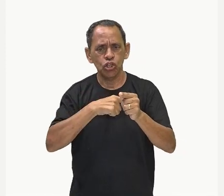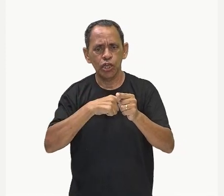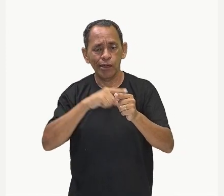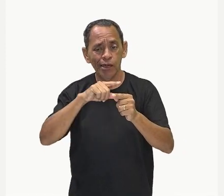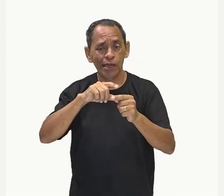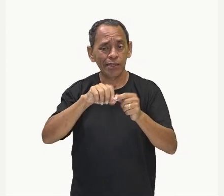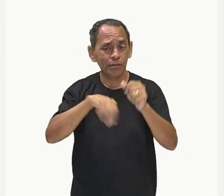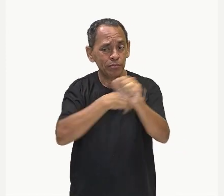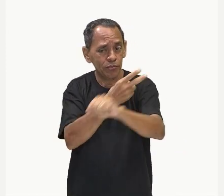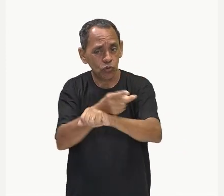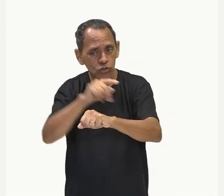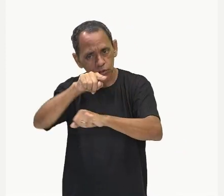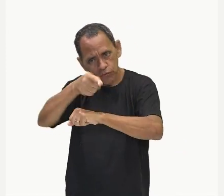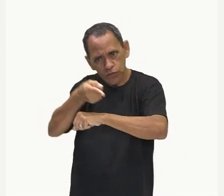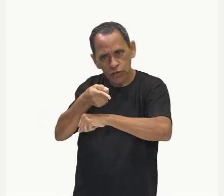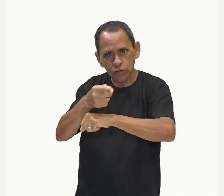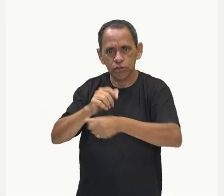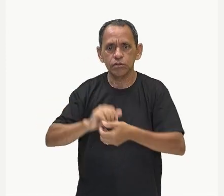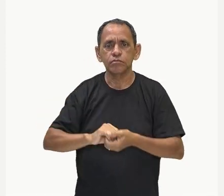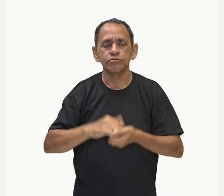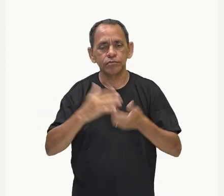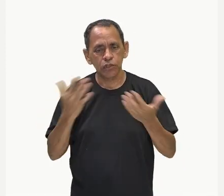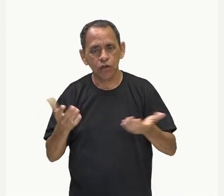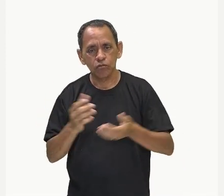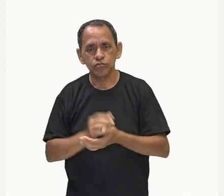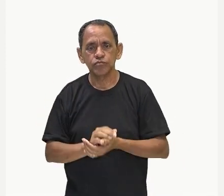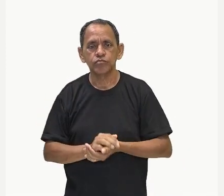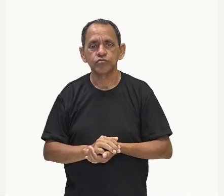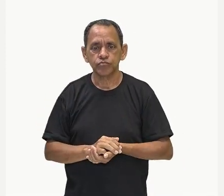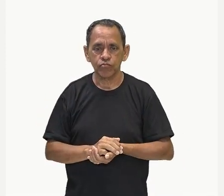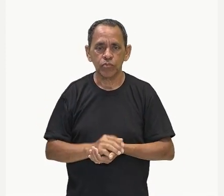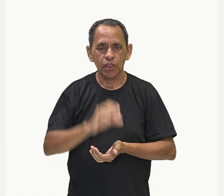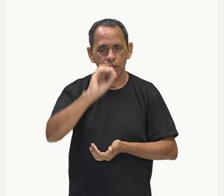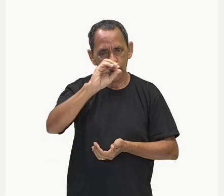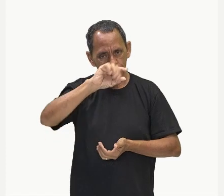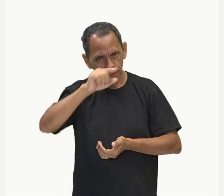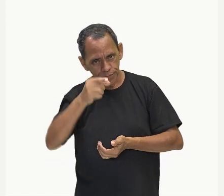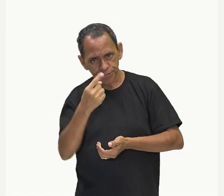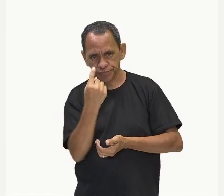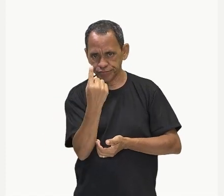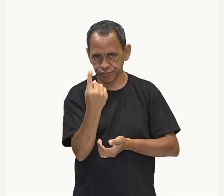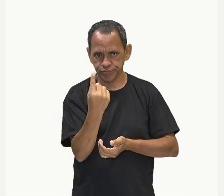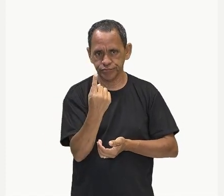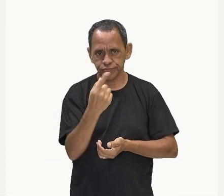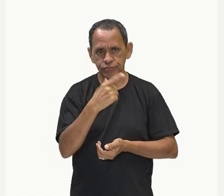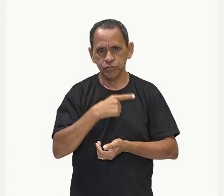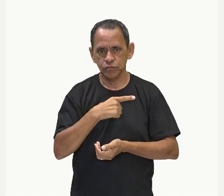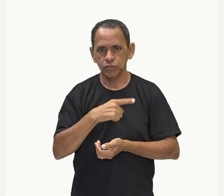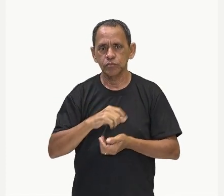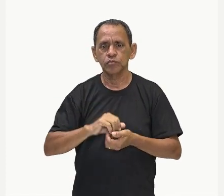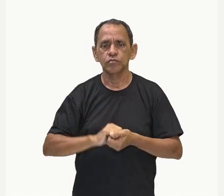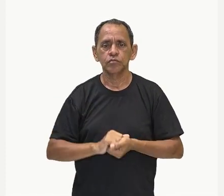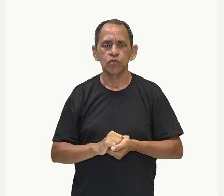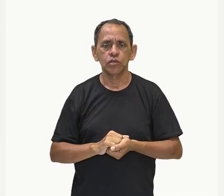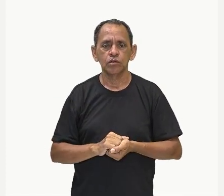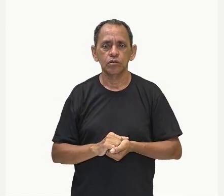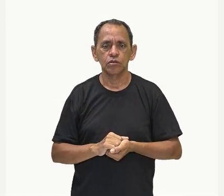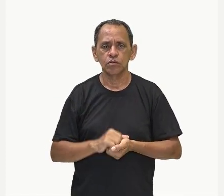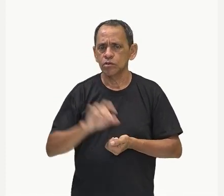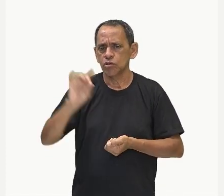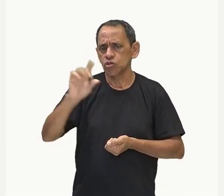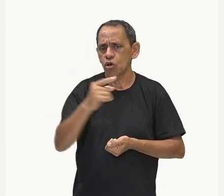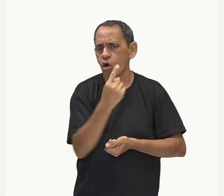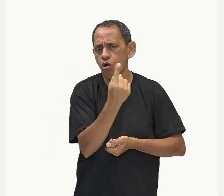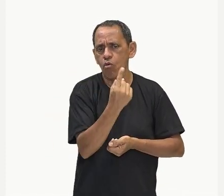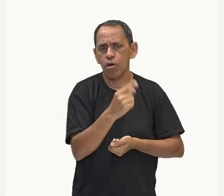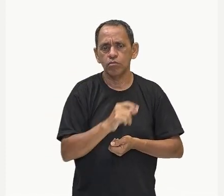10 só possui um zero, significa que eu só tenho uma casa decimal depois da vírgula, que é exatamente o que a gente fez aqui, ó.